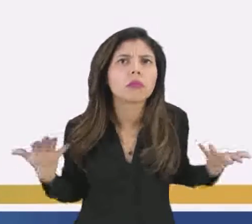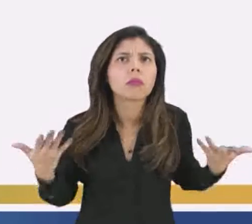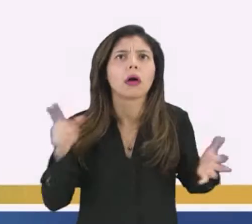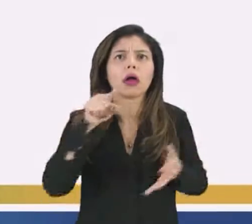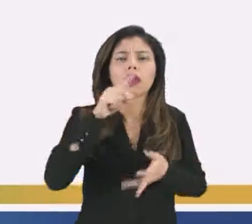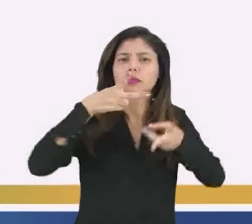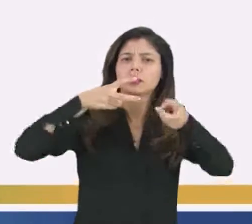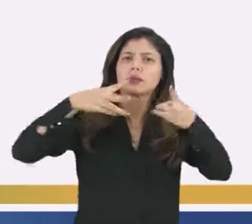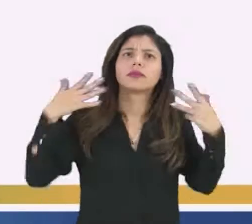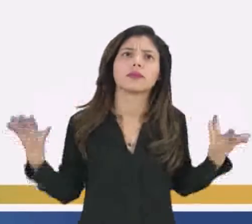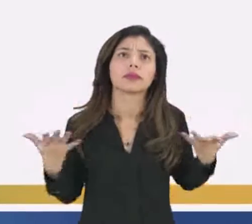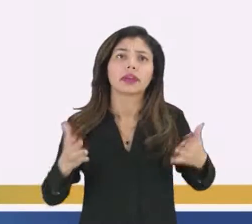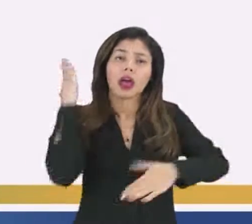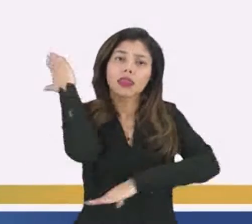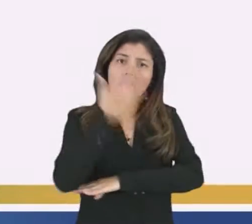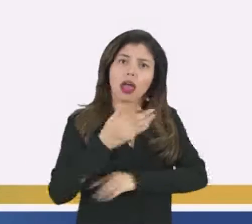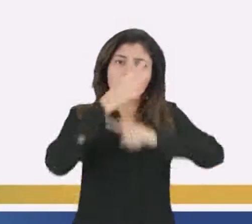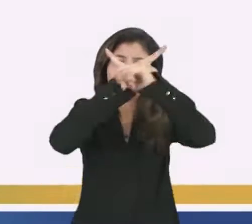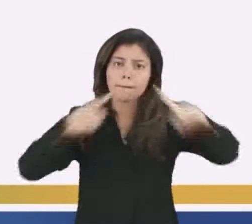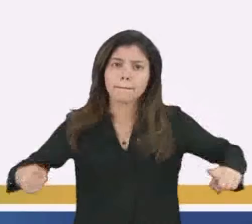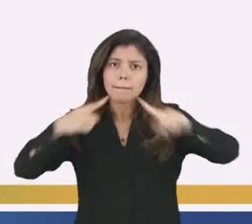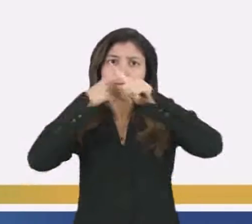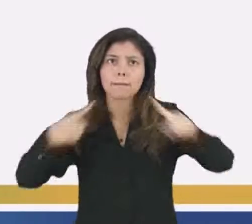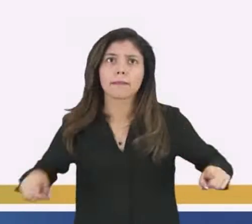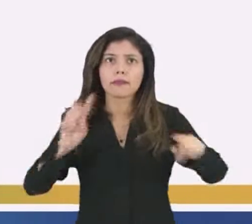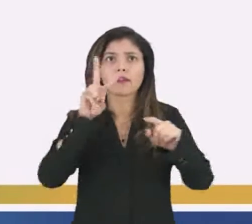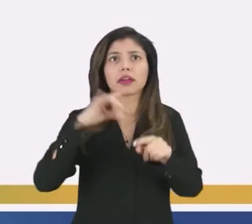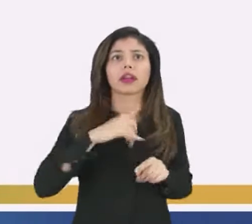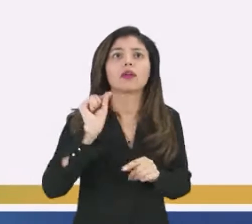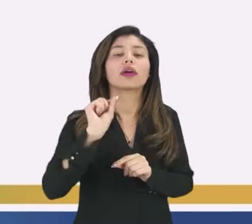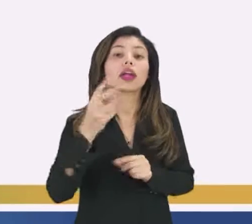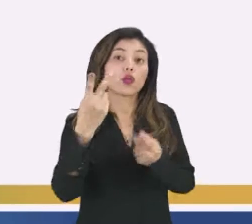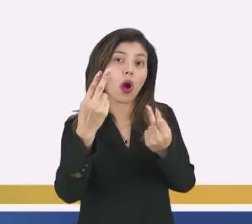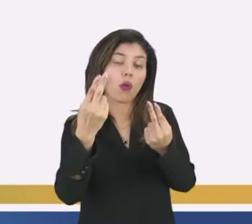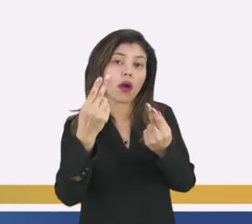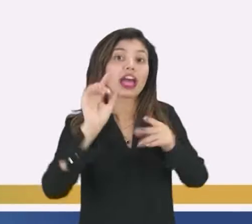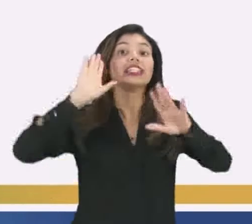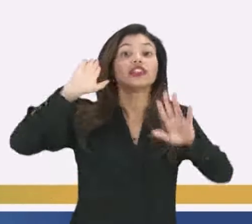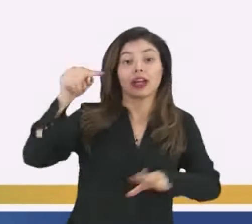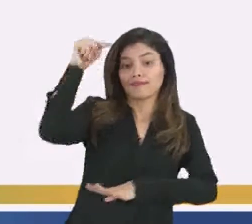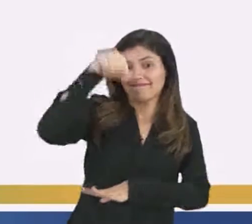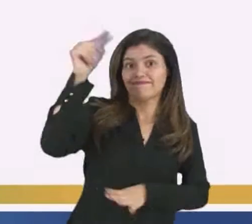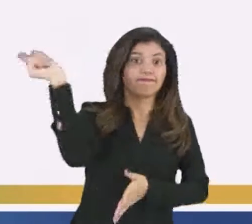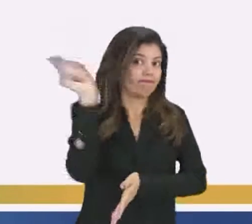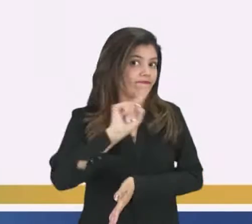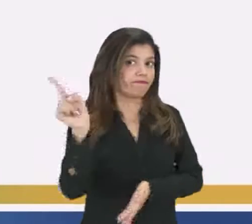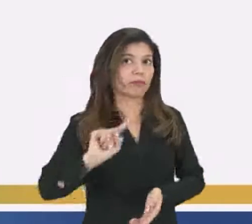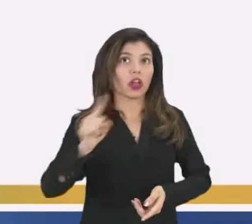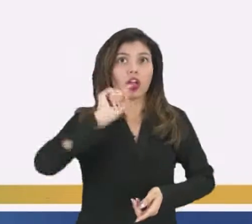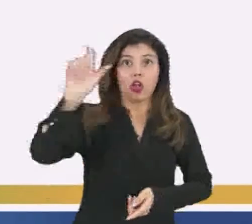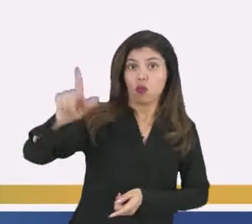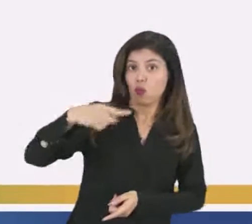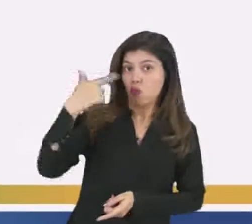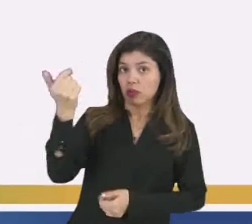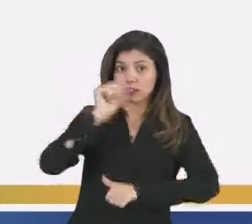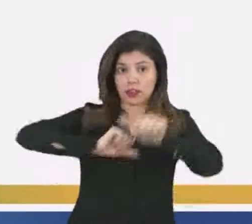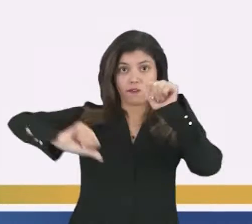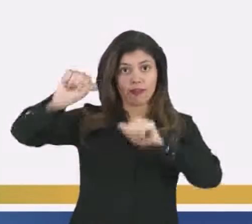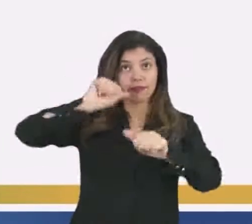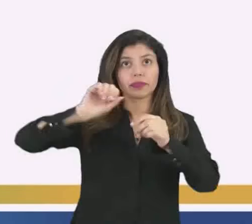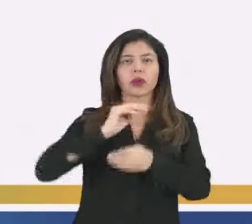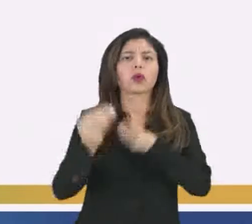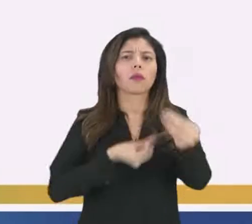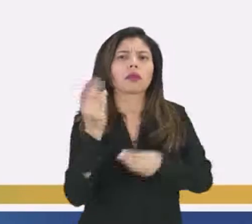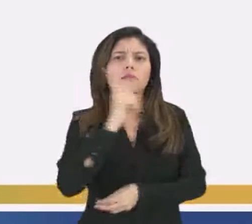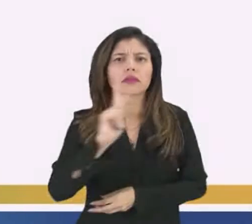Nessa perspectiva, nas retas paralelas, os coeficientes angulares são iguais. Já aqui não. Um é o inverso negativo do outro.